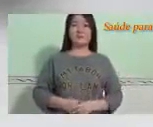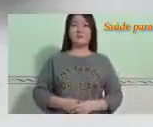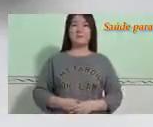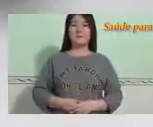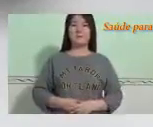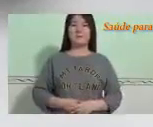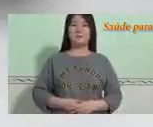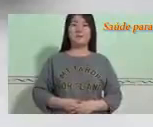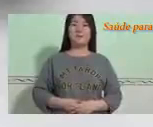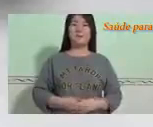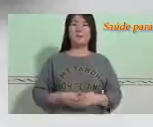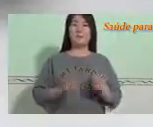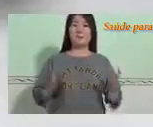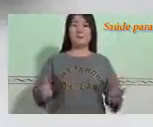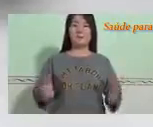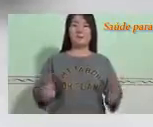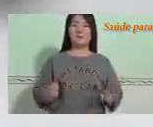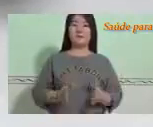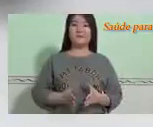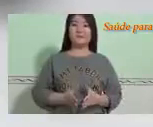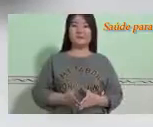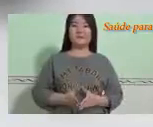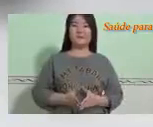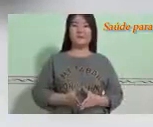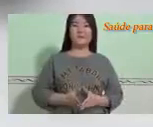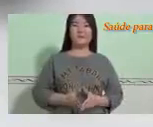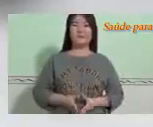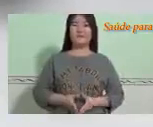alterações hormonais ou fatores psicológicos, vírgula, que o